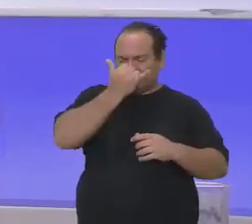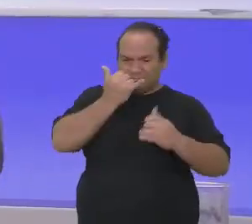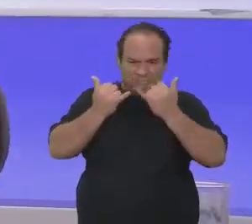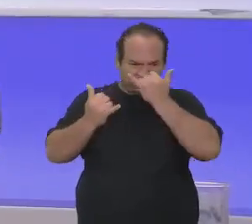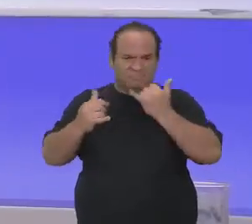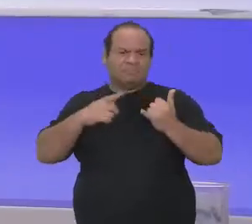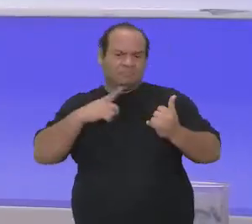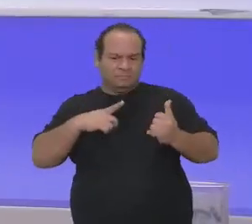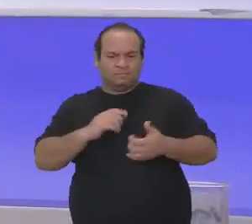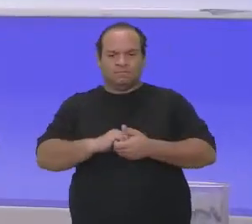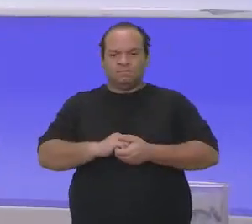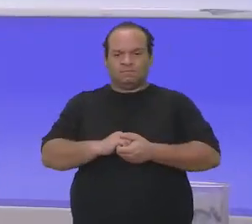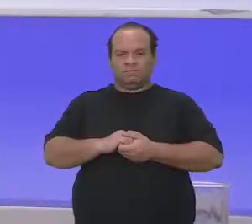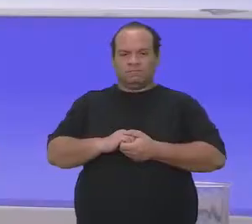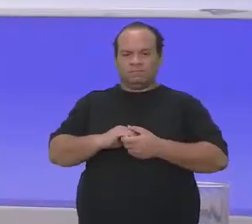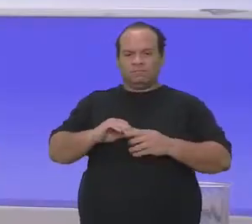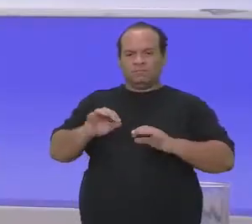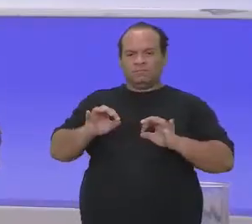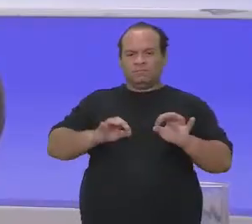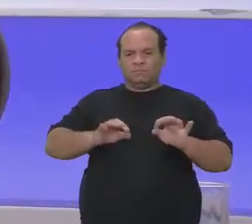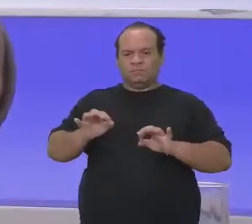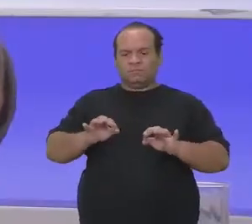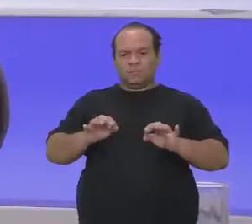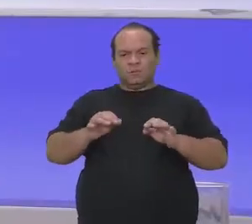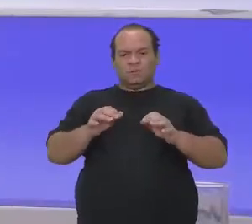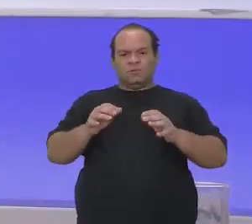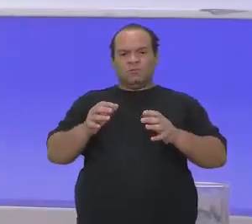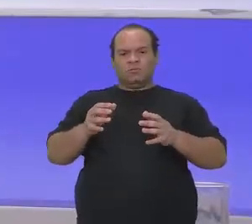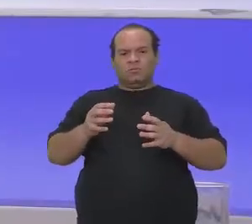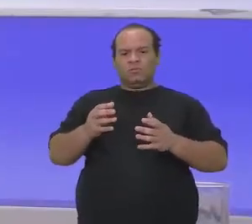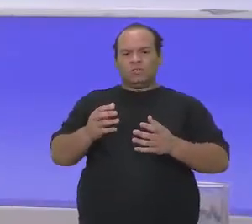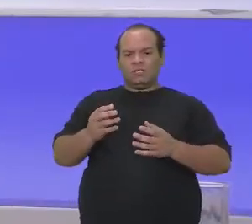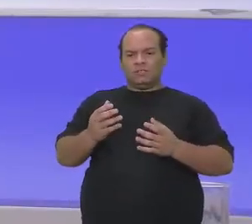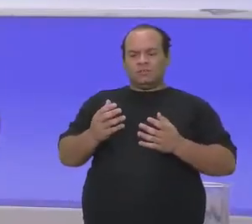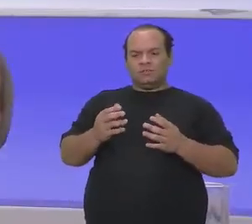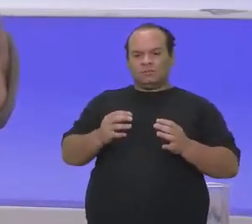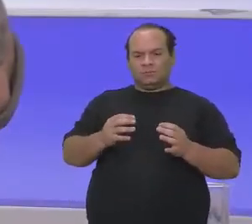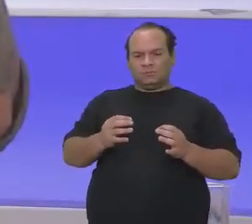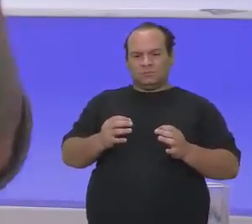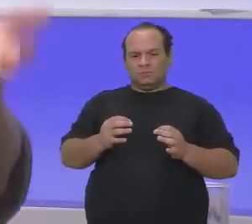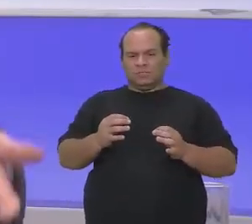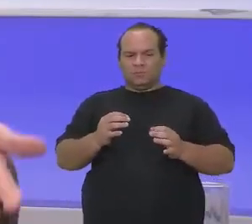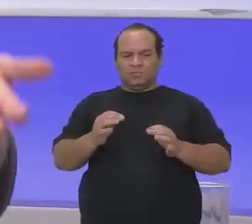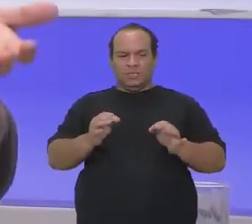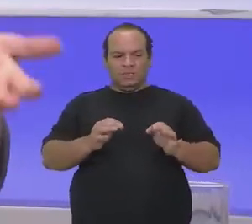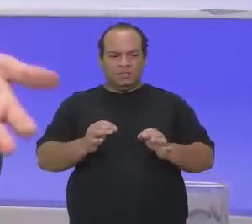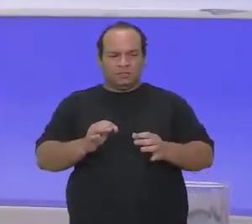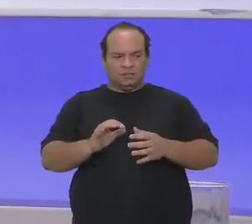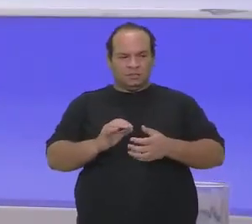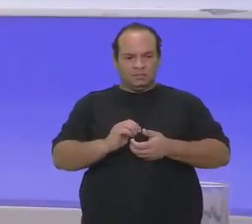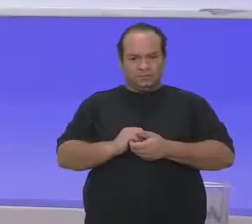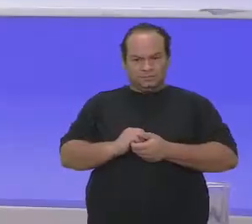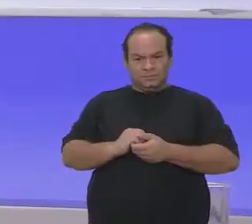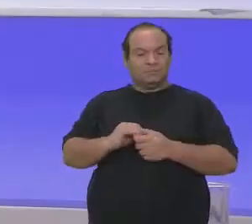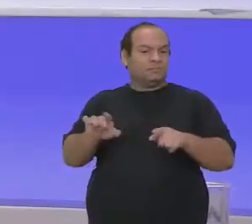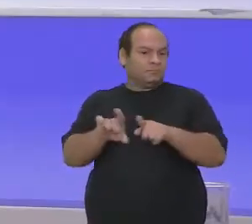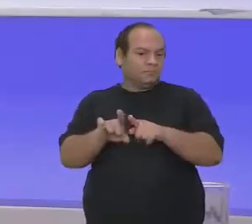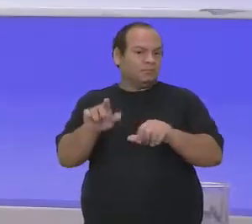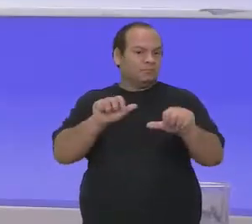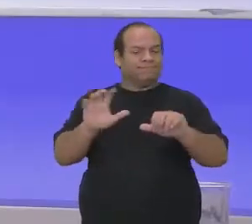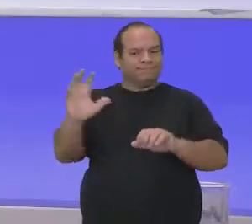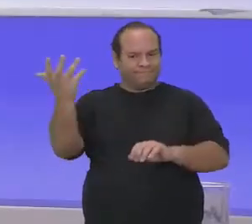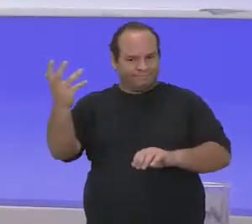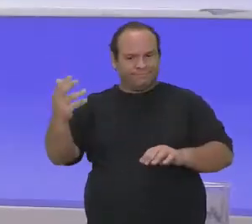que a gente tem visto com o problema das crises hídricas, que devido à mudança de temperatura